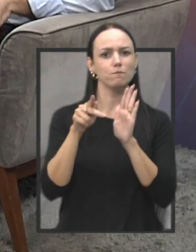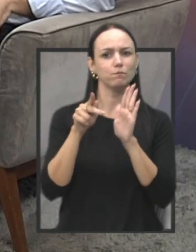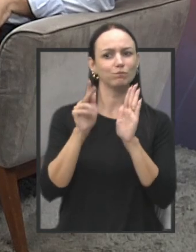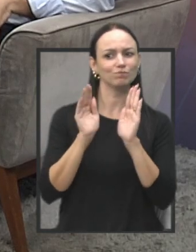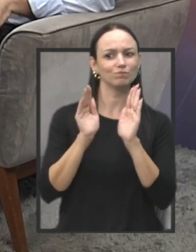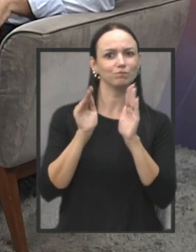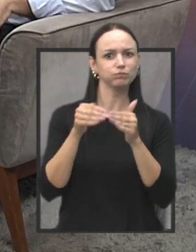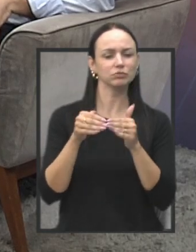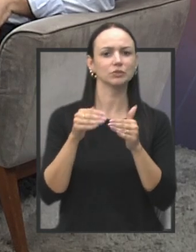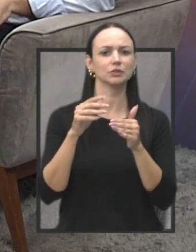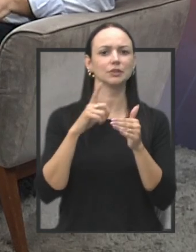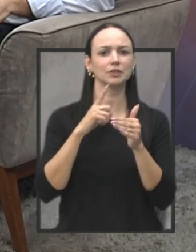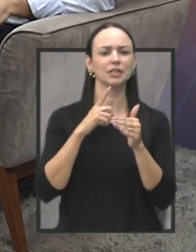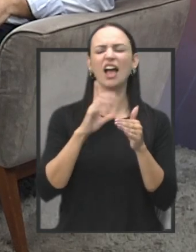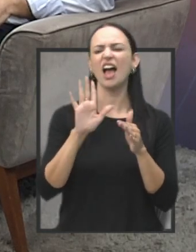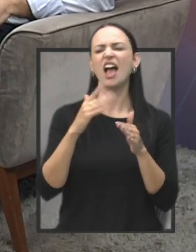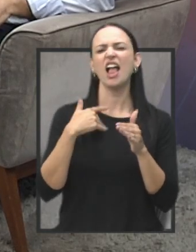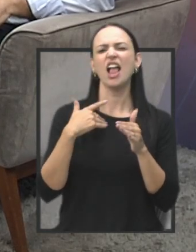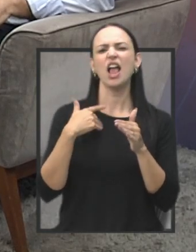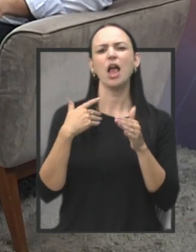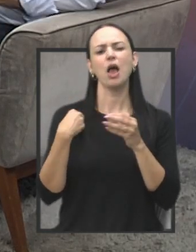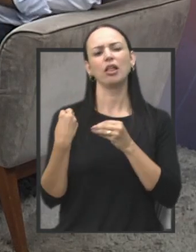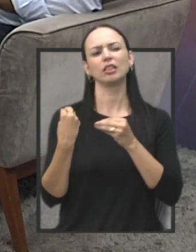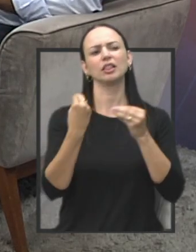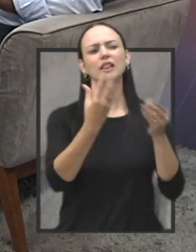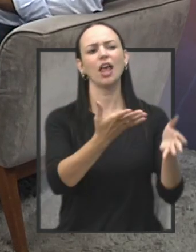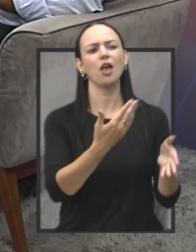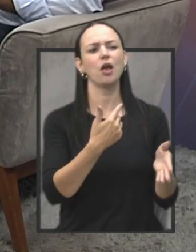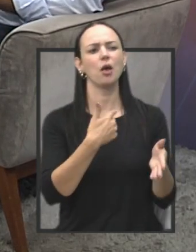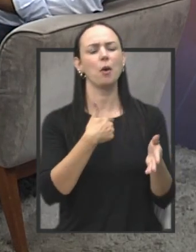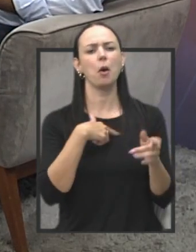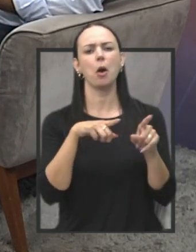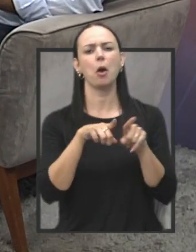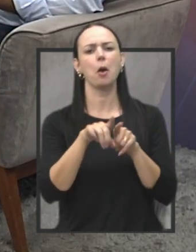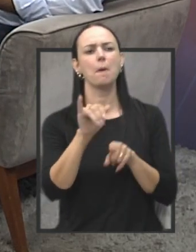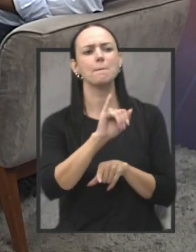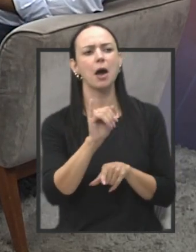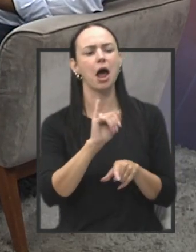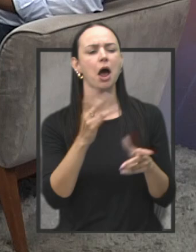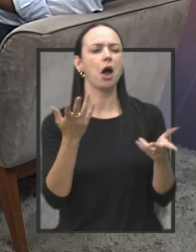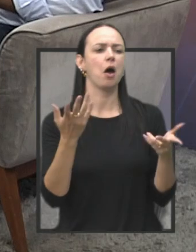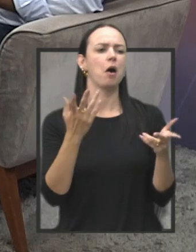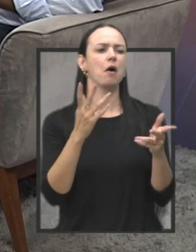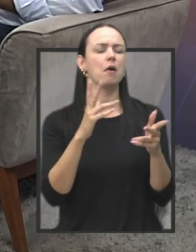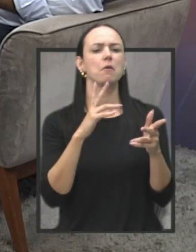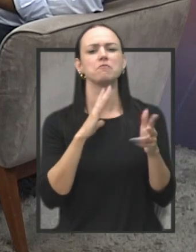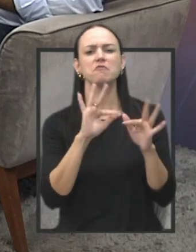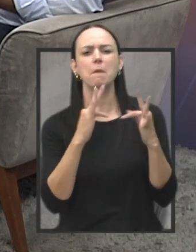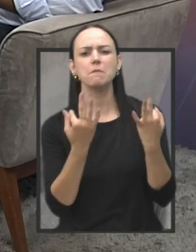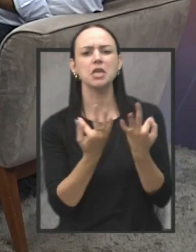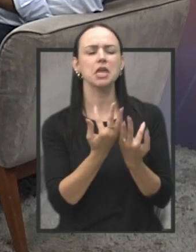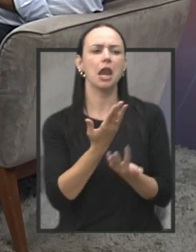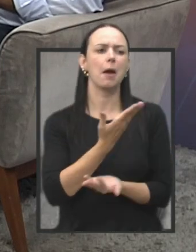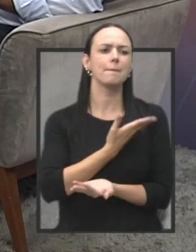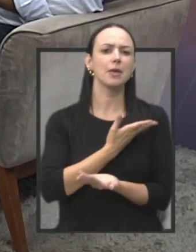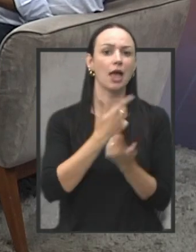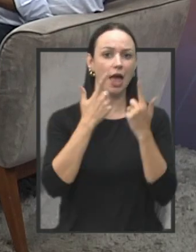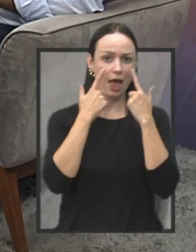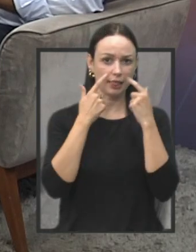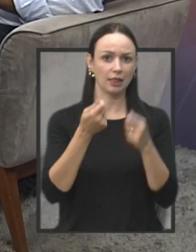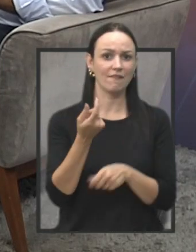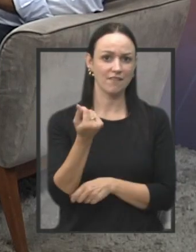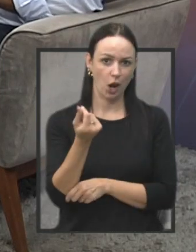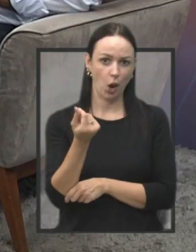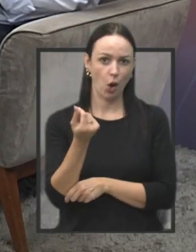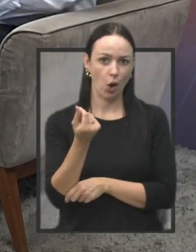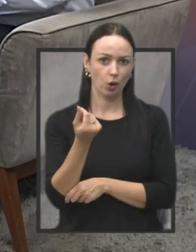vezes é simples, eu fiz uma doação, eu emprestei um dinheiro para um irmão, para um parente, ou até mesmo para um amigo, então tem que ficar atento com o valor.